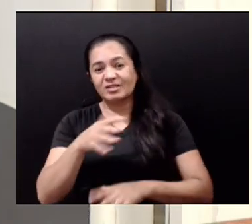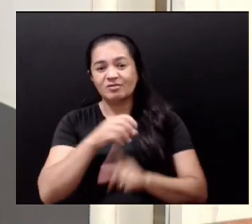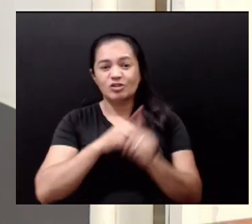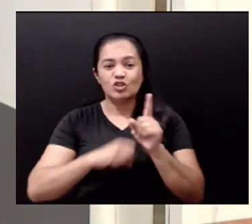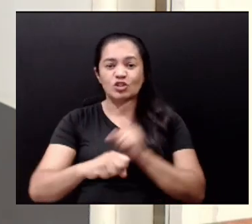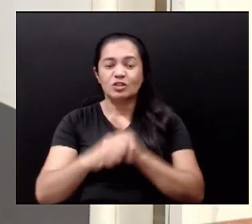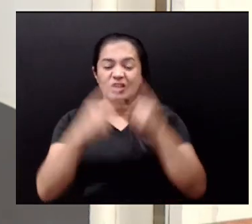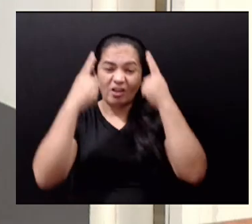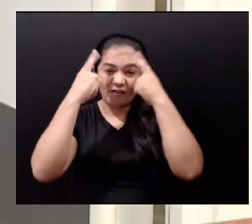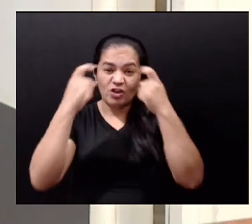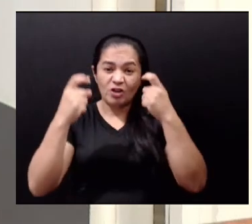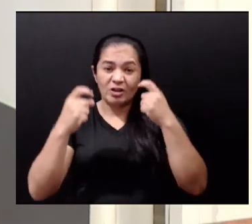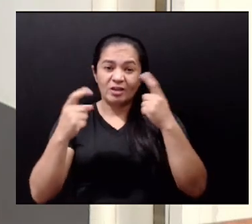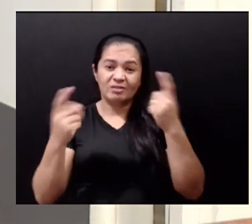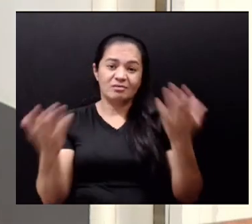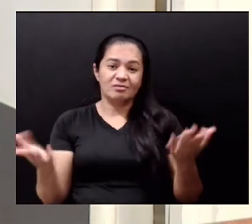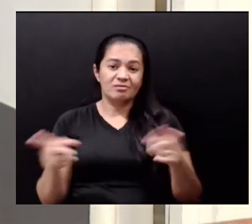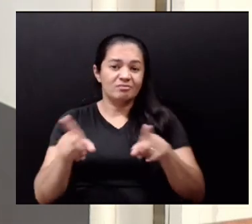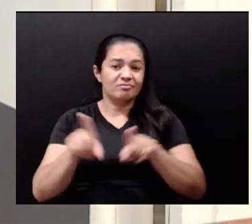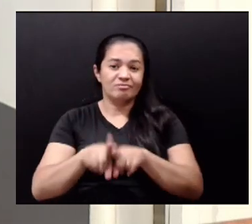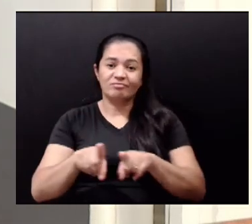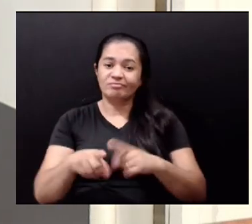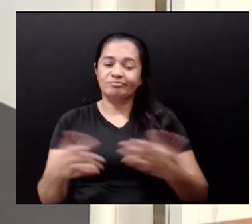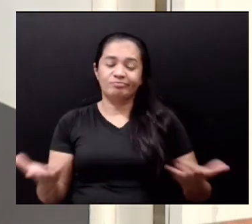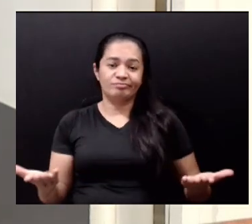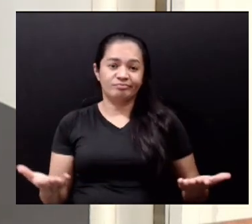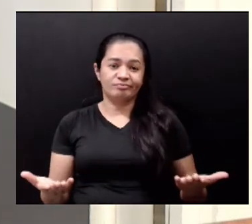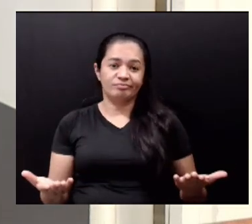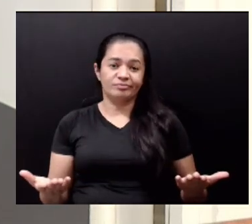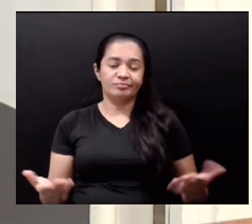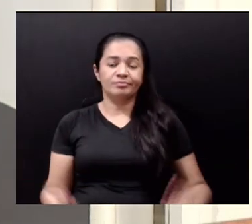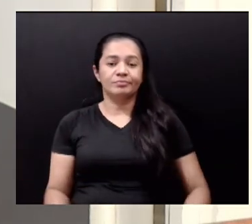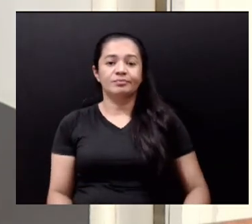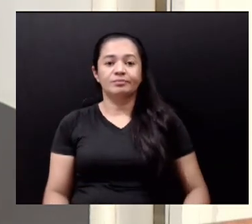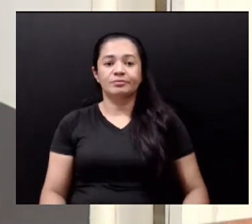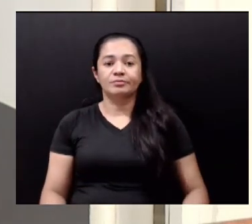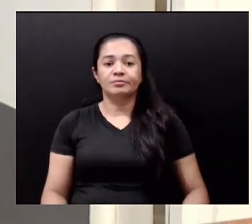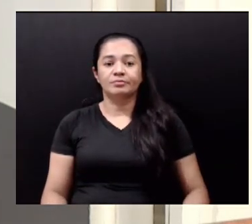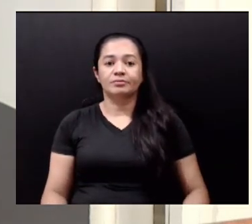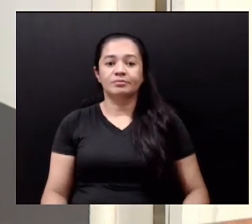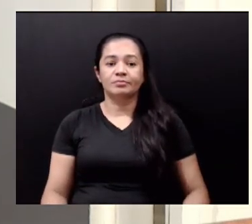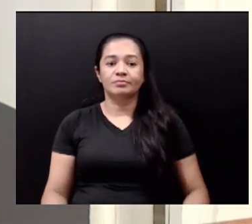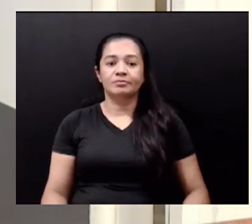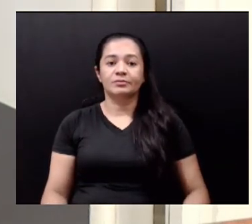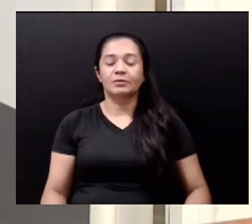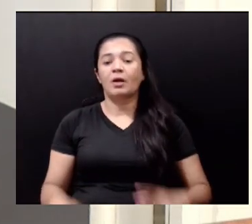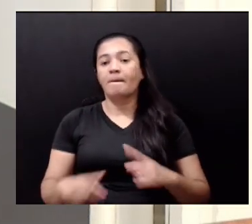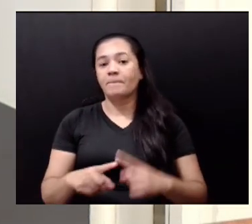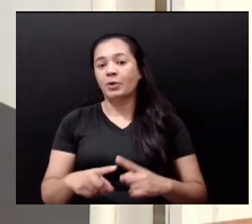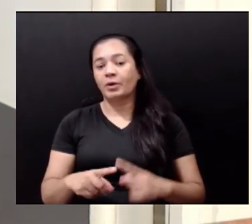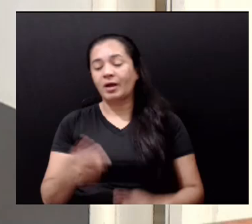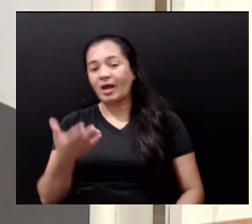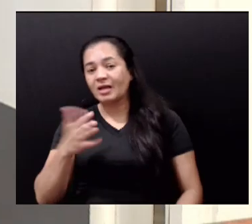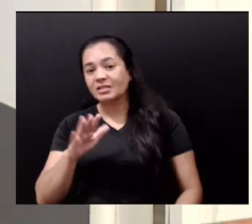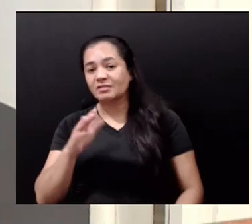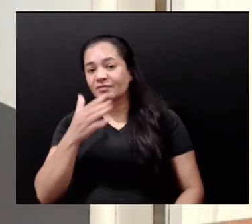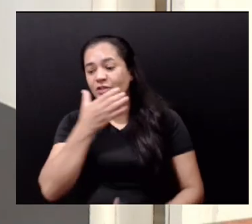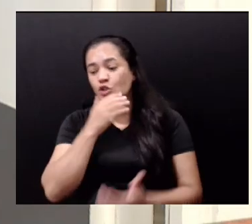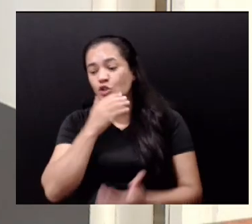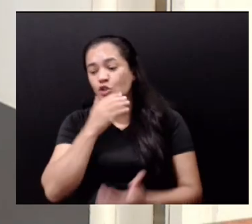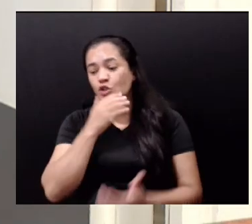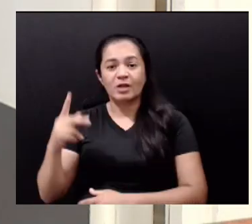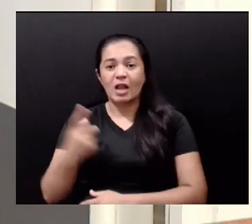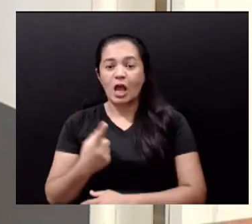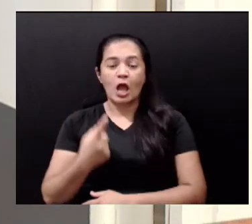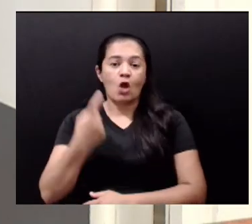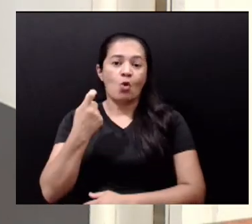parceiro, né, que tem episódios de violência, ele ainda é uma única rede de suporte que essa mulher encontra, assim, só para a gente trazer essa reflexão